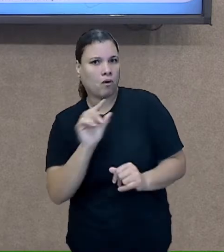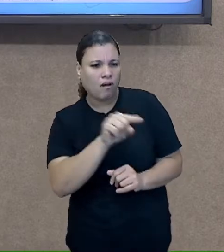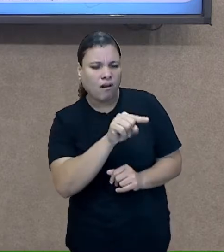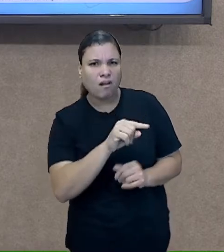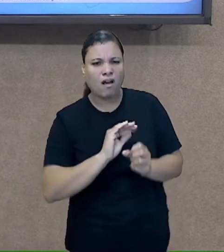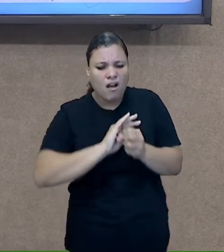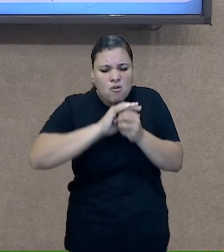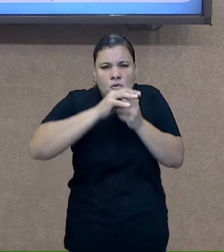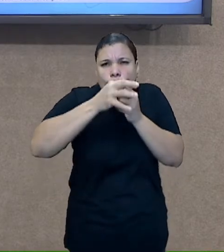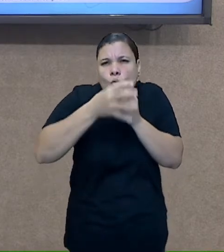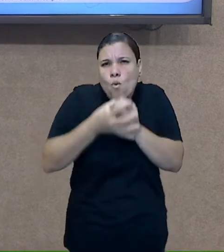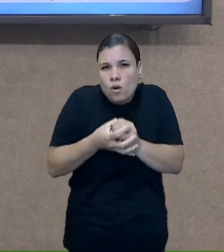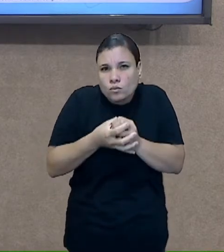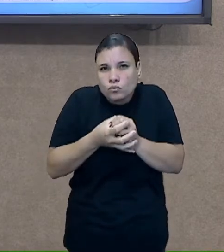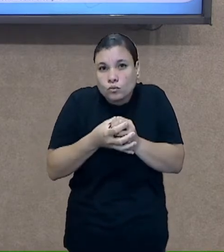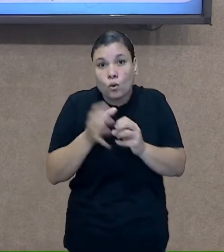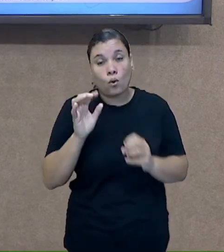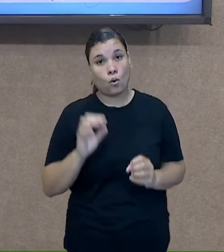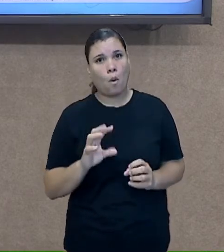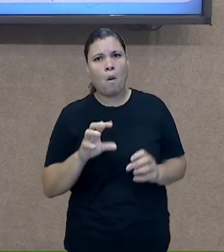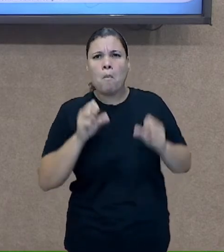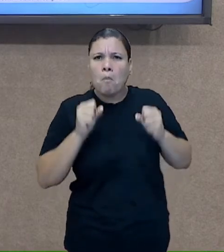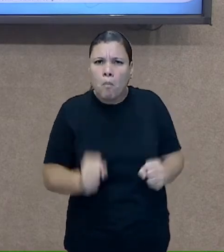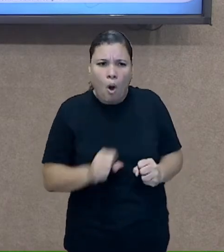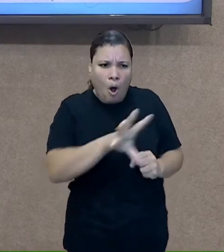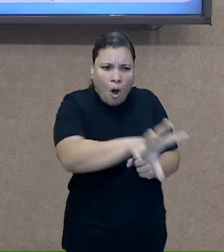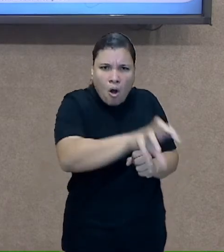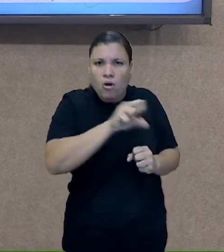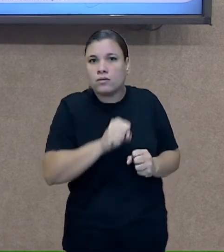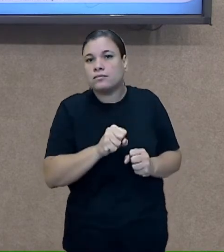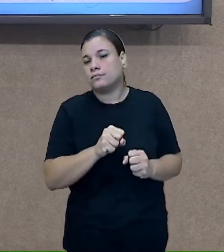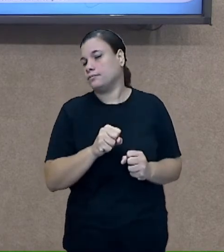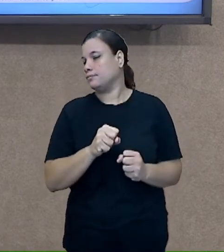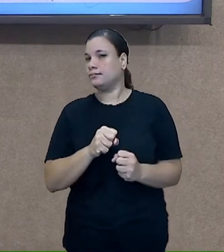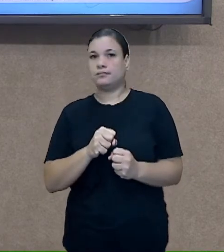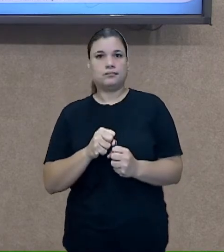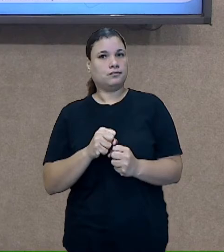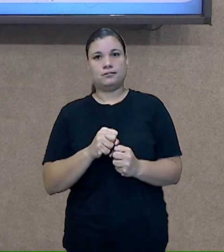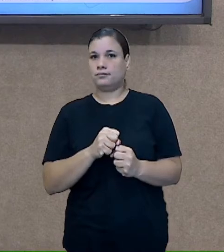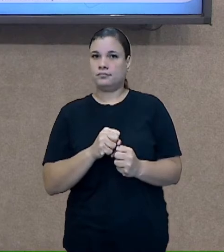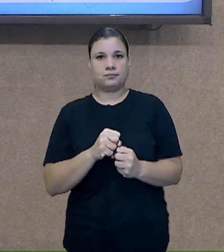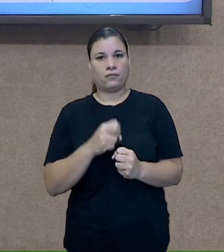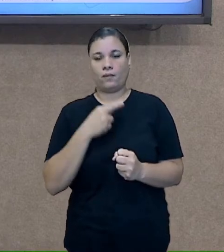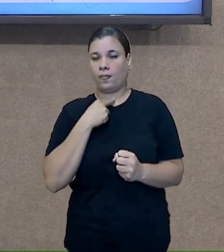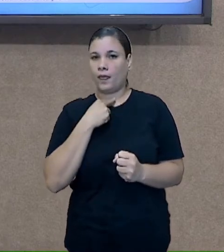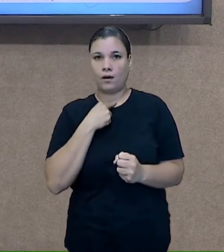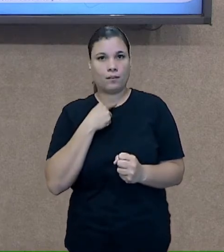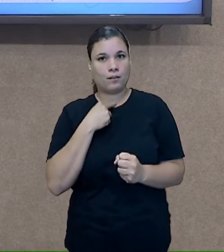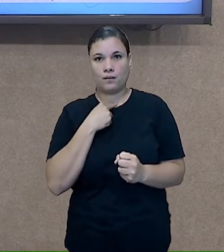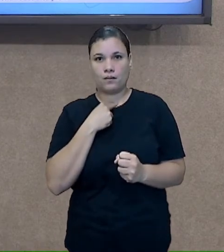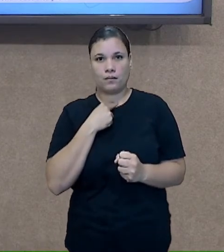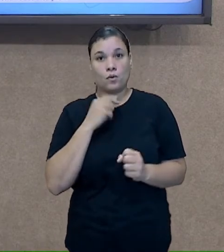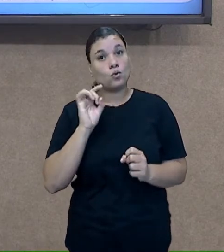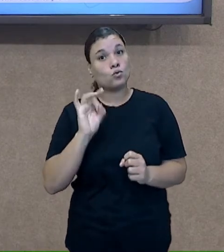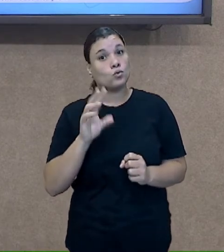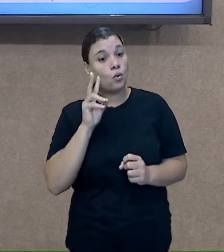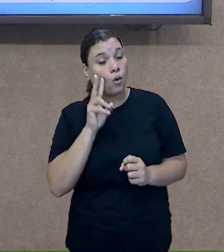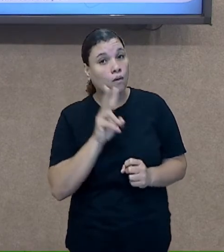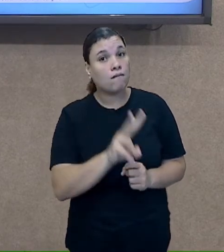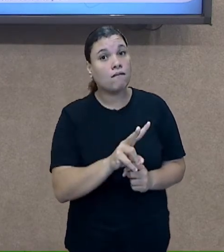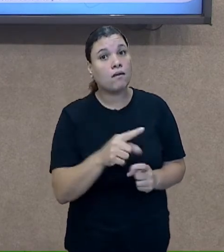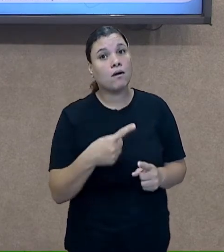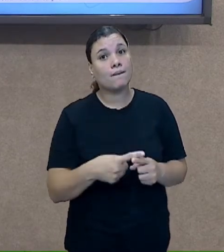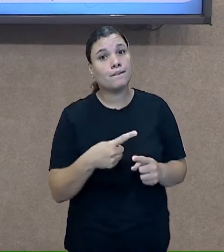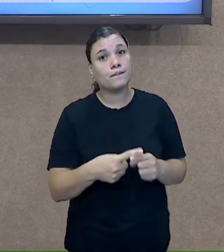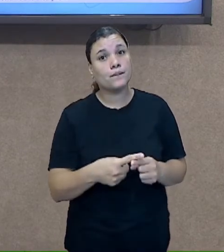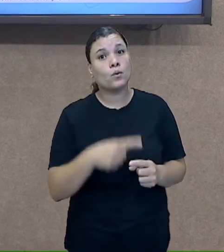ele, mas sem mexer nele, para que não cause dano a esse bichinho, né? A esse inseto, a esse